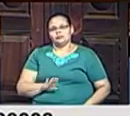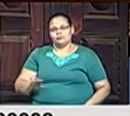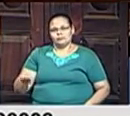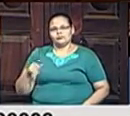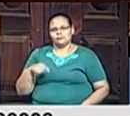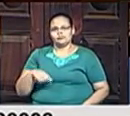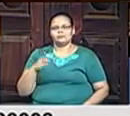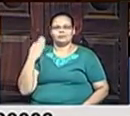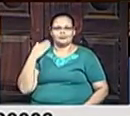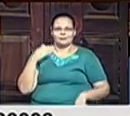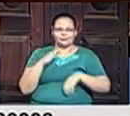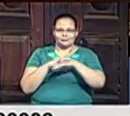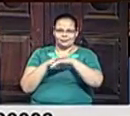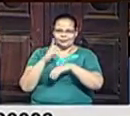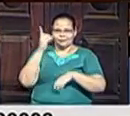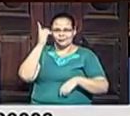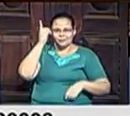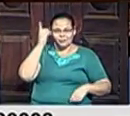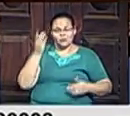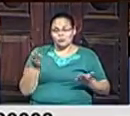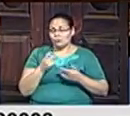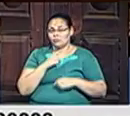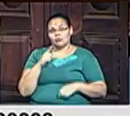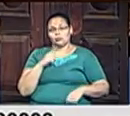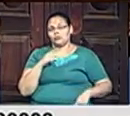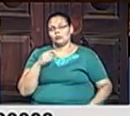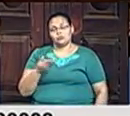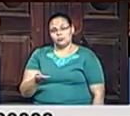portadoras da síndrome de Down. Hoje está aí.